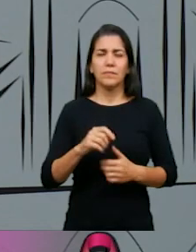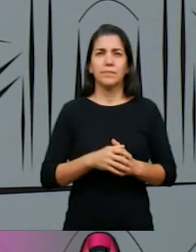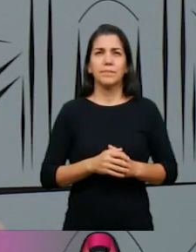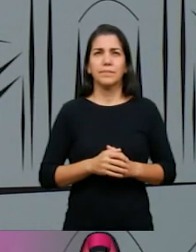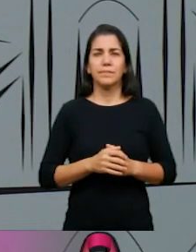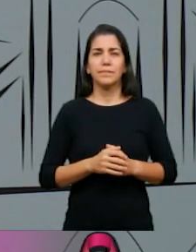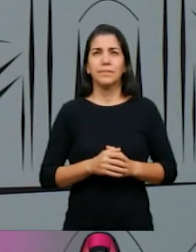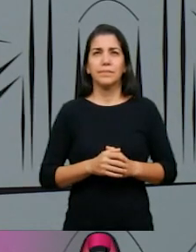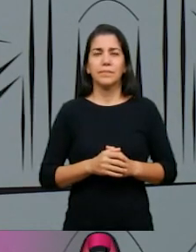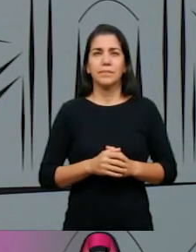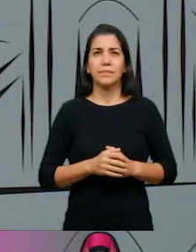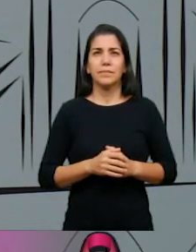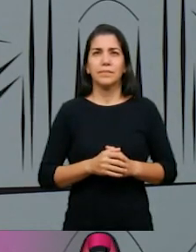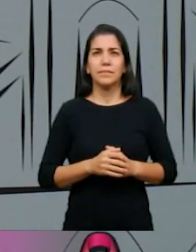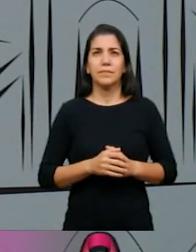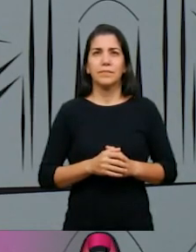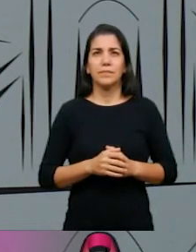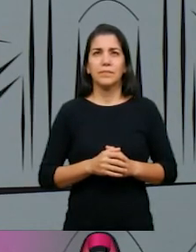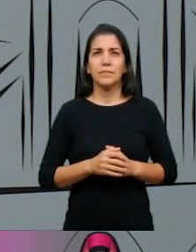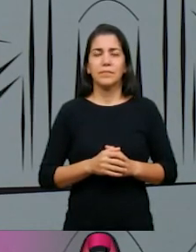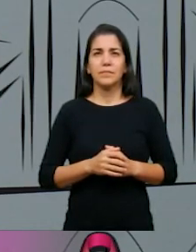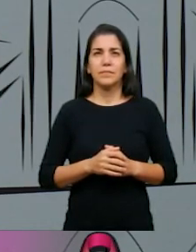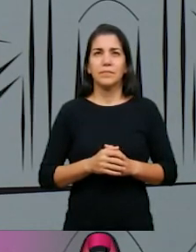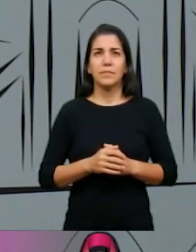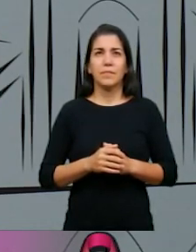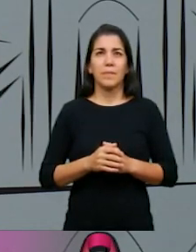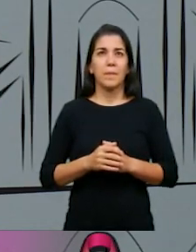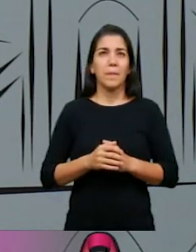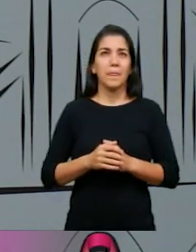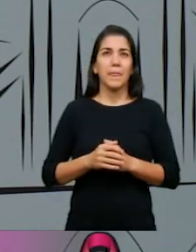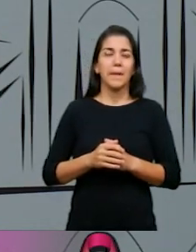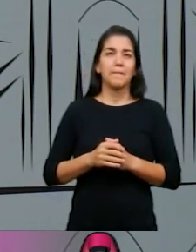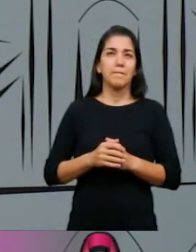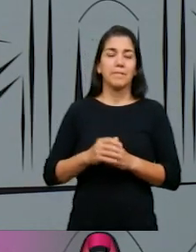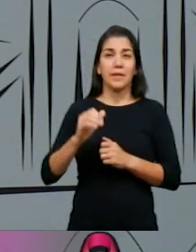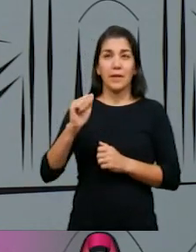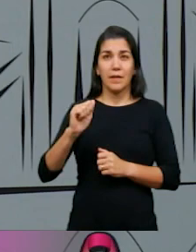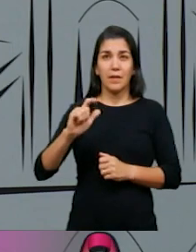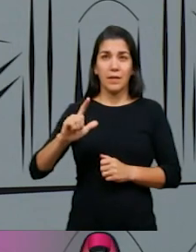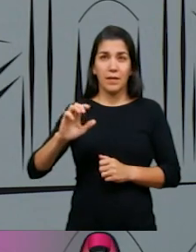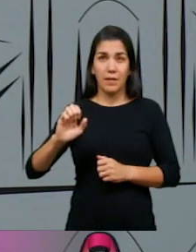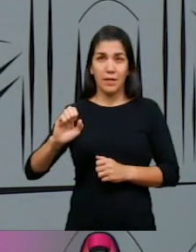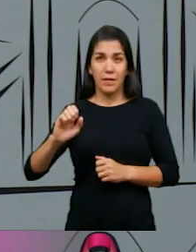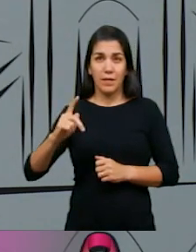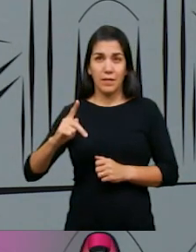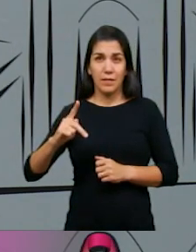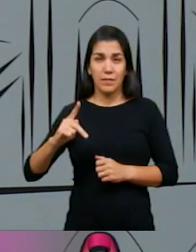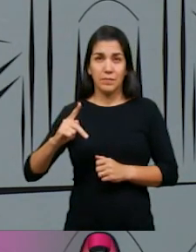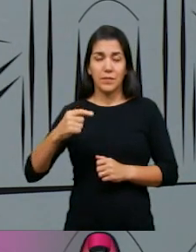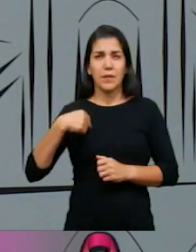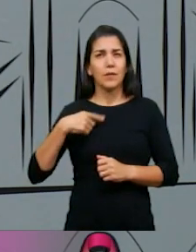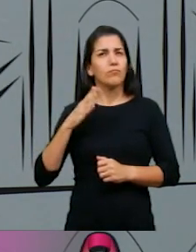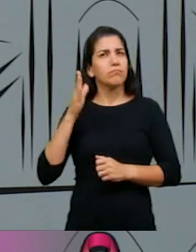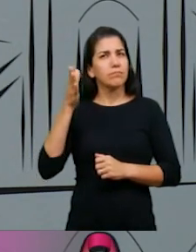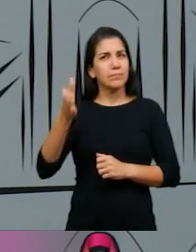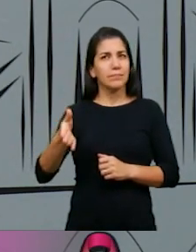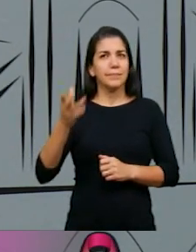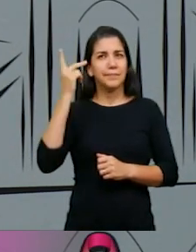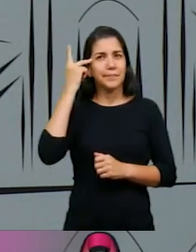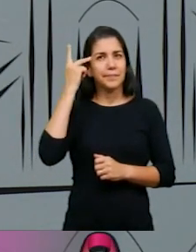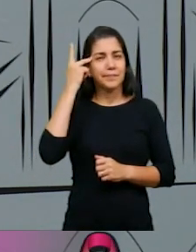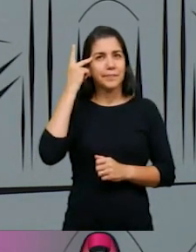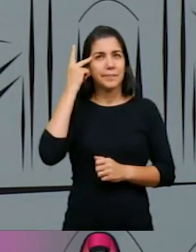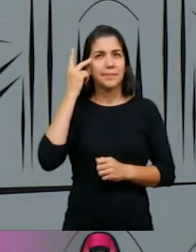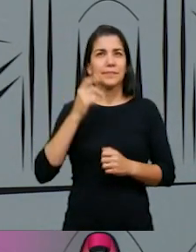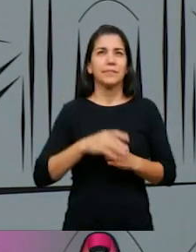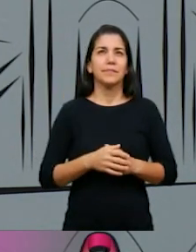passagem pela Assembleia Legislativa de São Paulo, na Lesp. Também estive lá. E